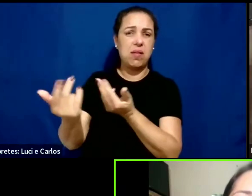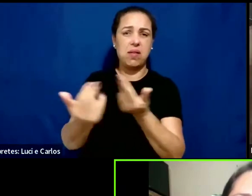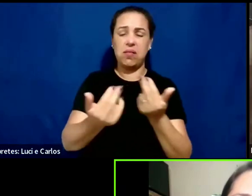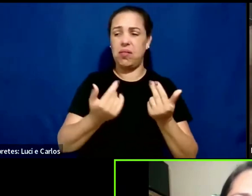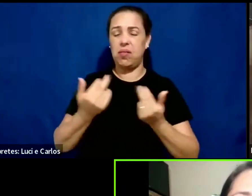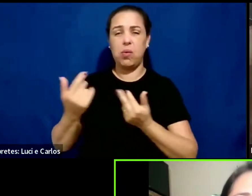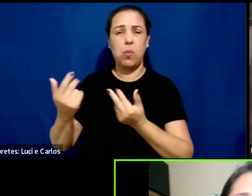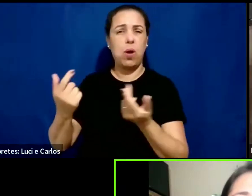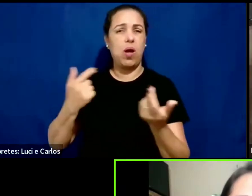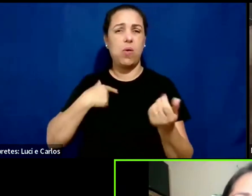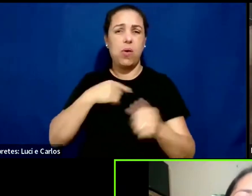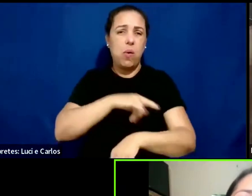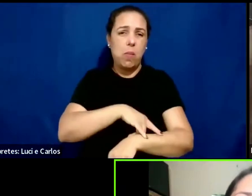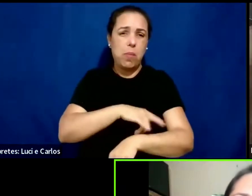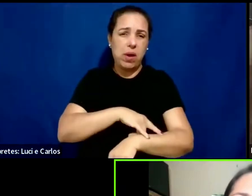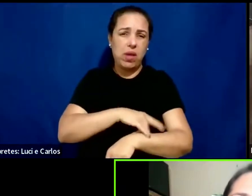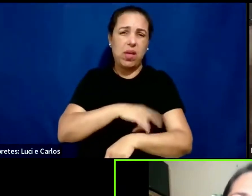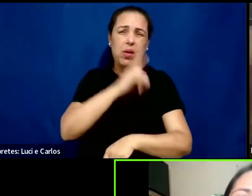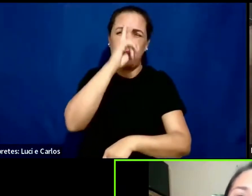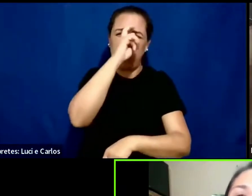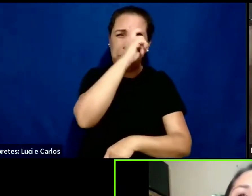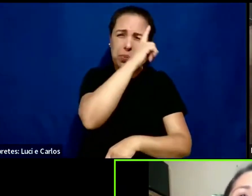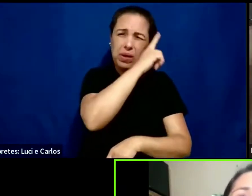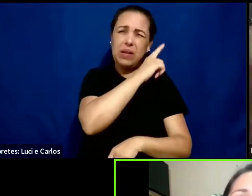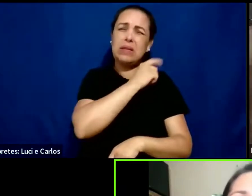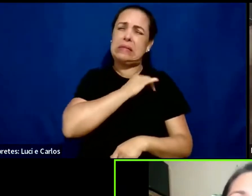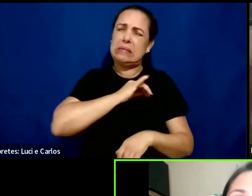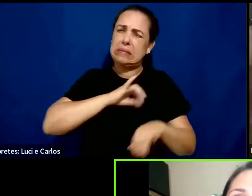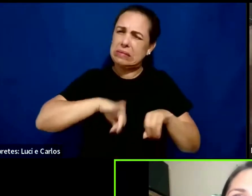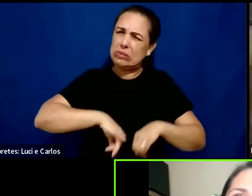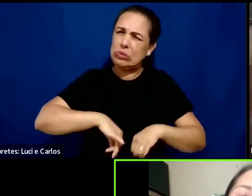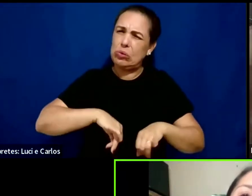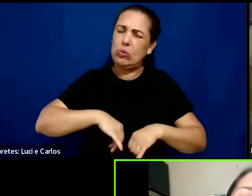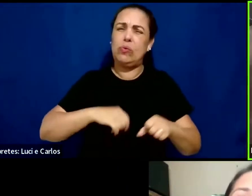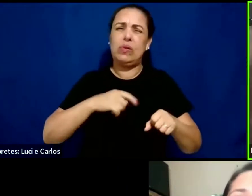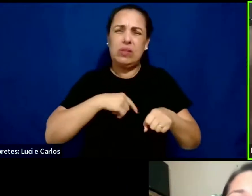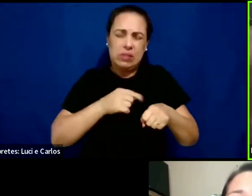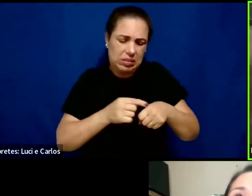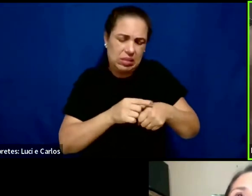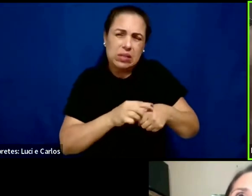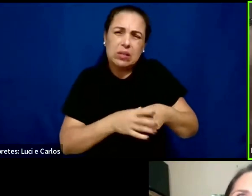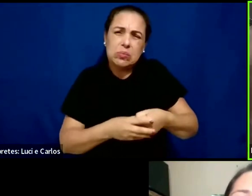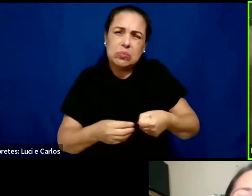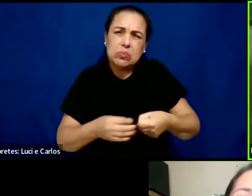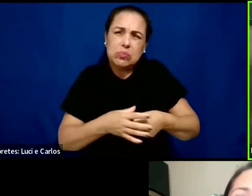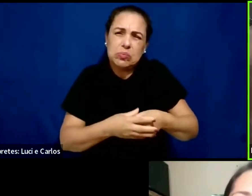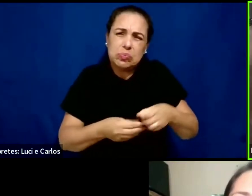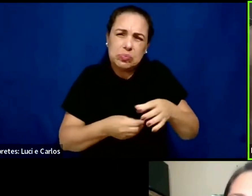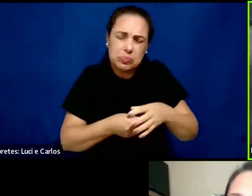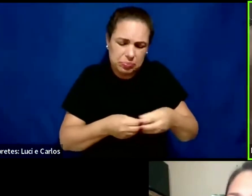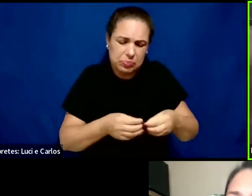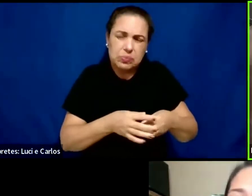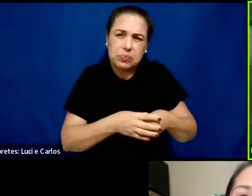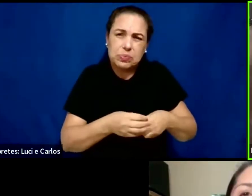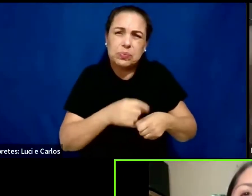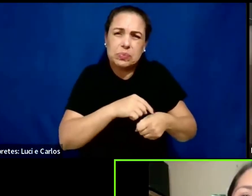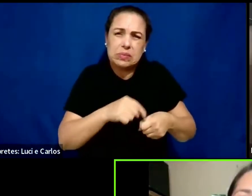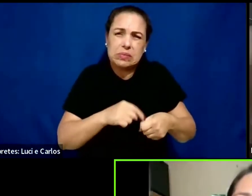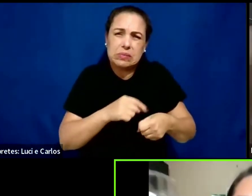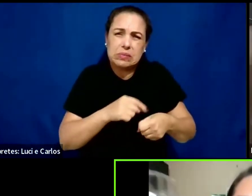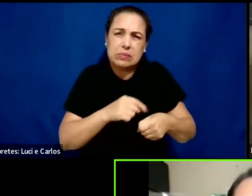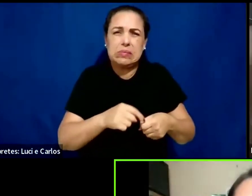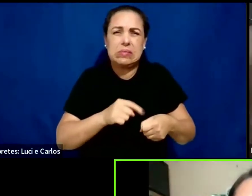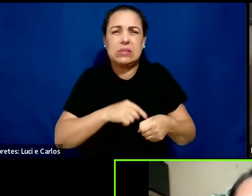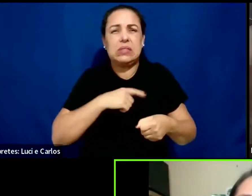tão terrível que era de chorar, também tinha hemorroida, né? E eu consegui, né, através do